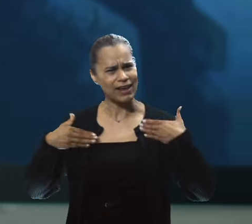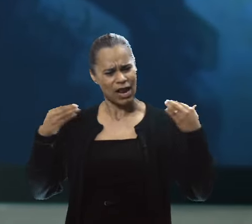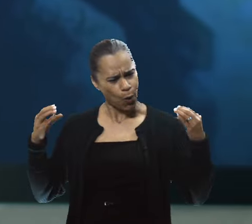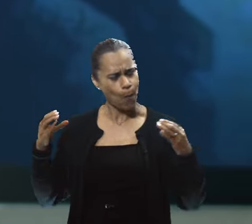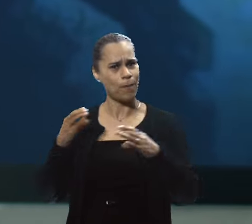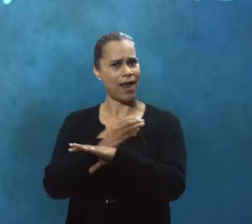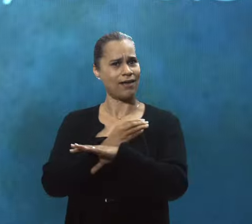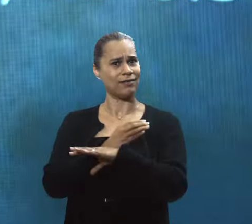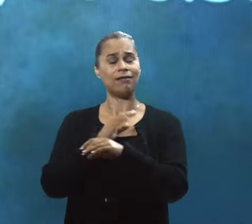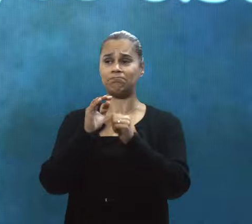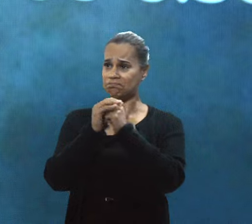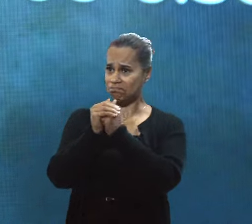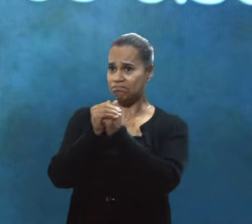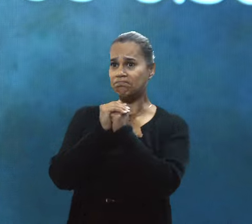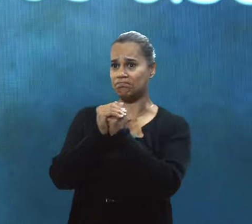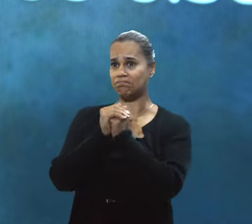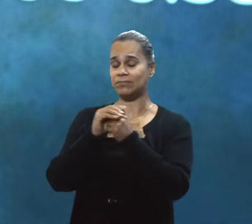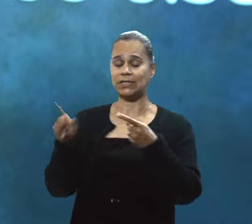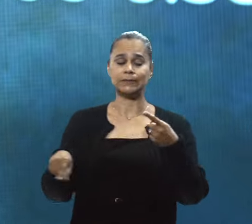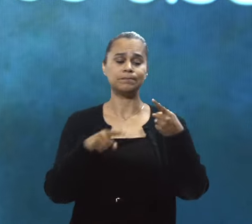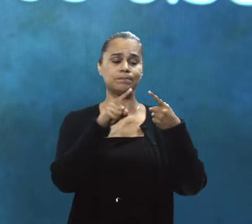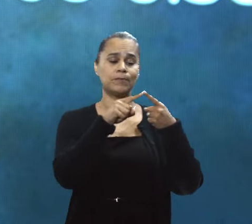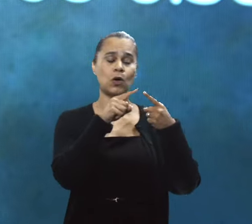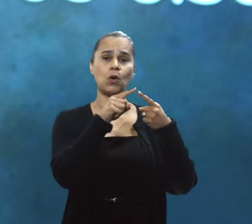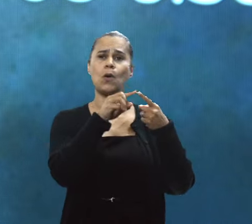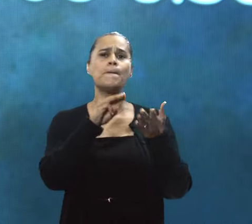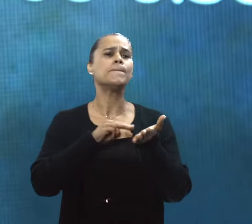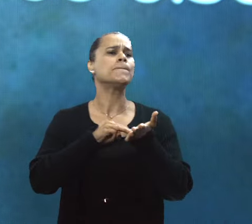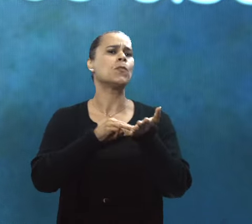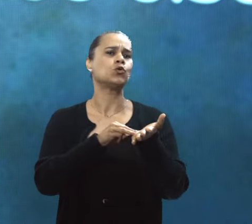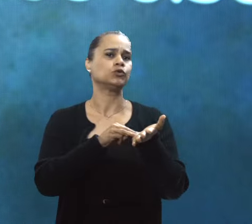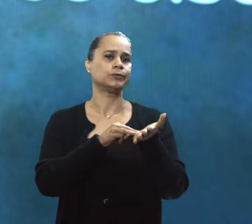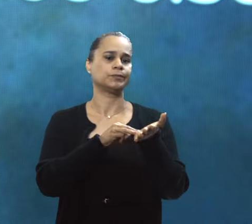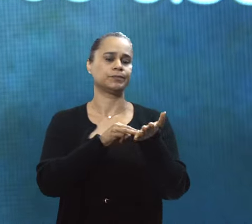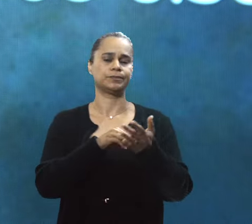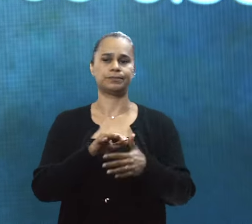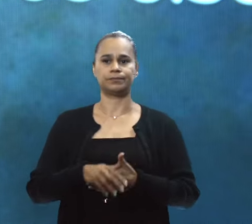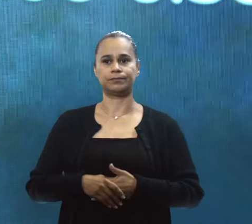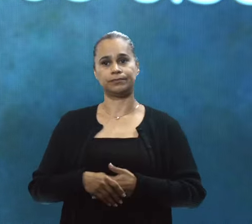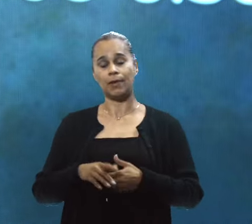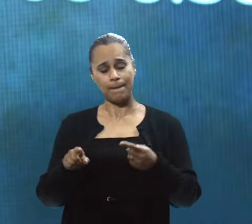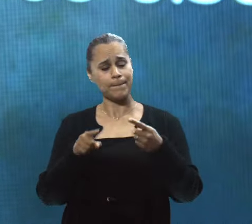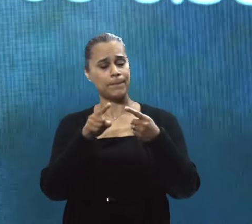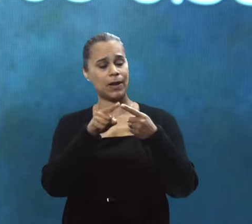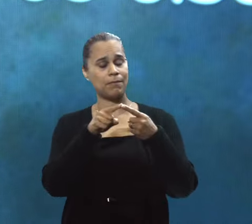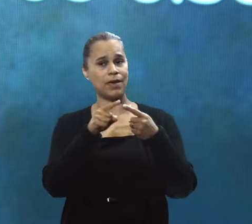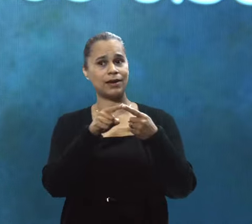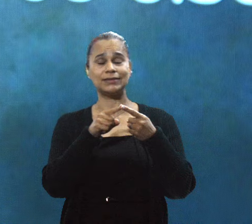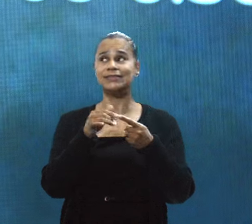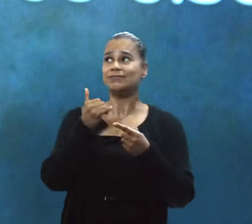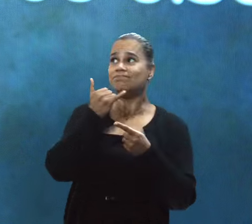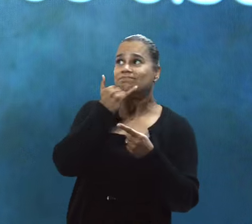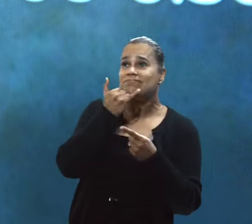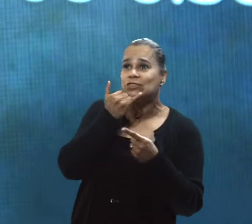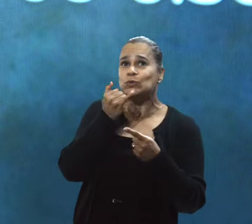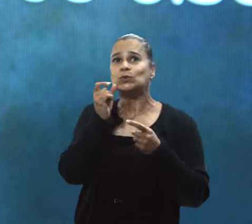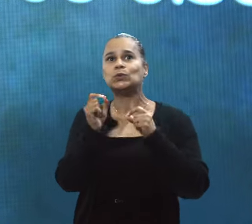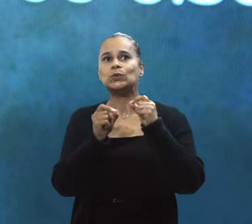Amém? Primeiro motivo, uma primeira justificativa